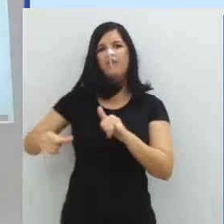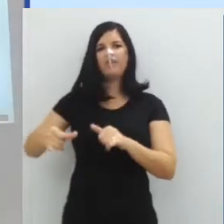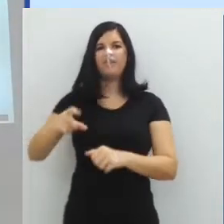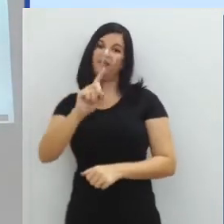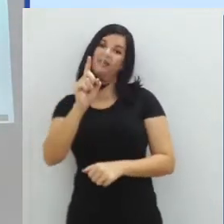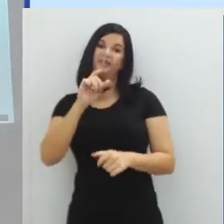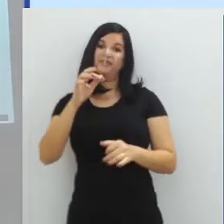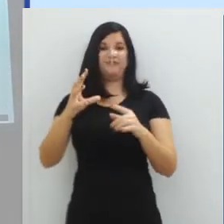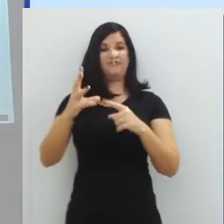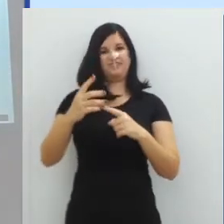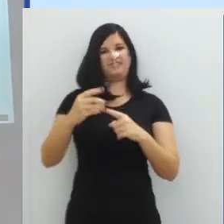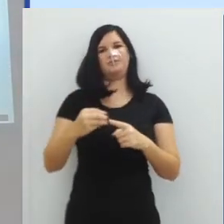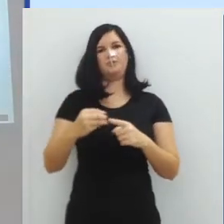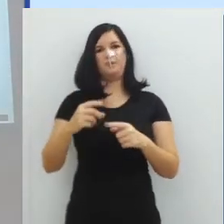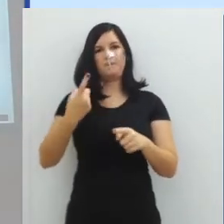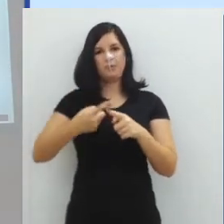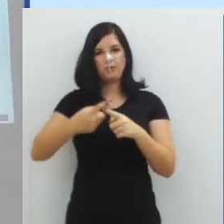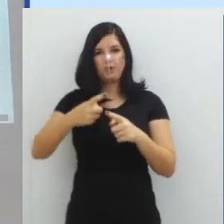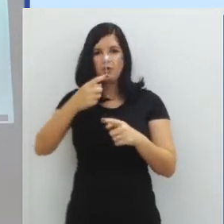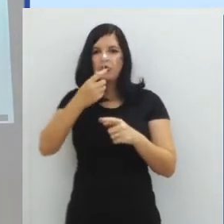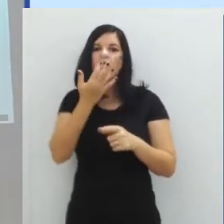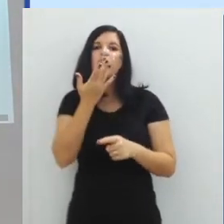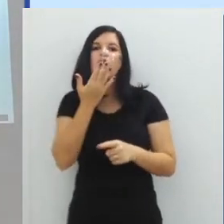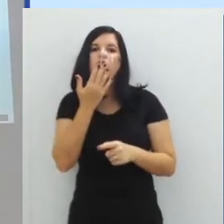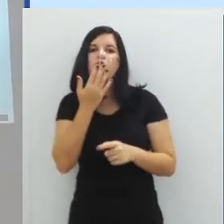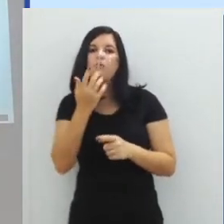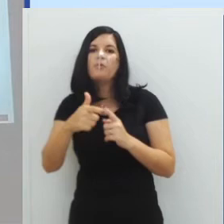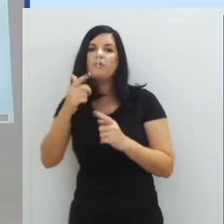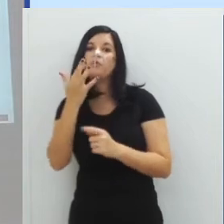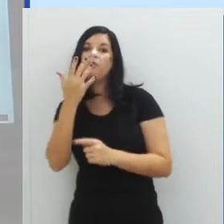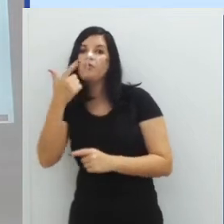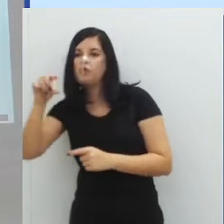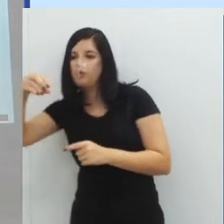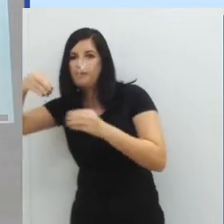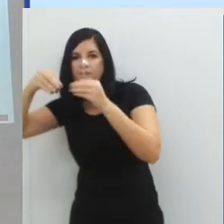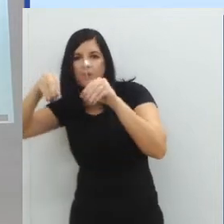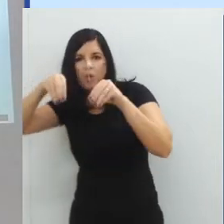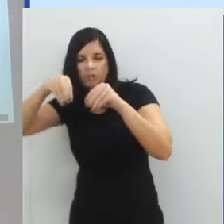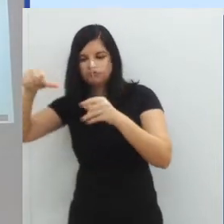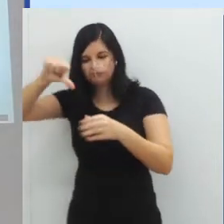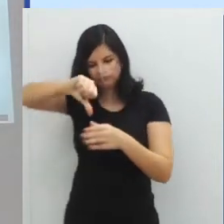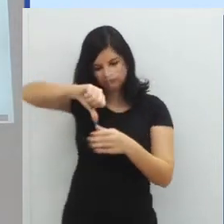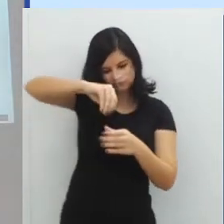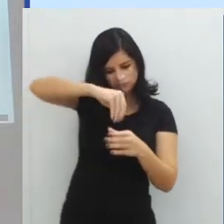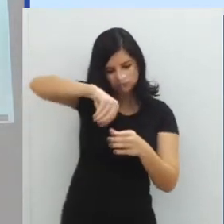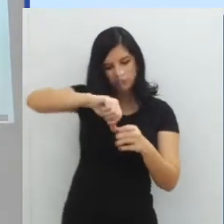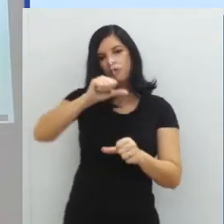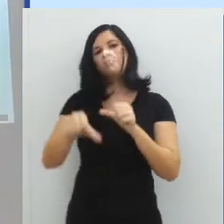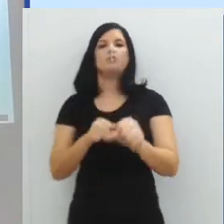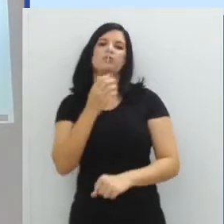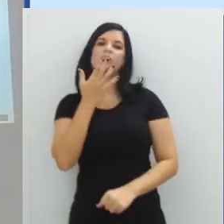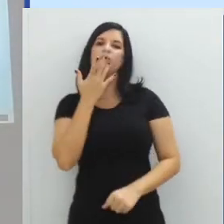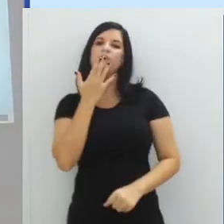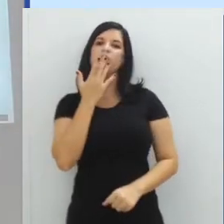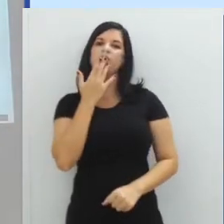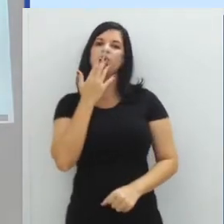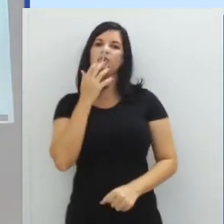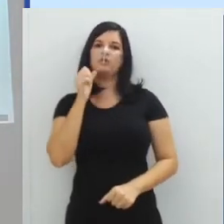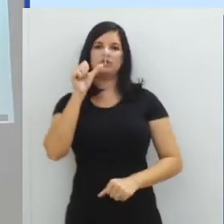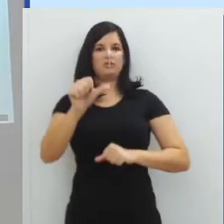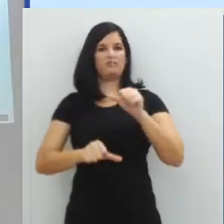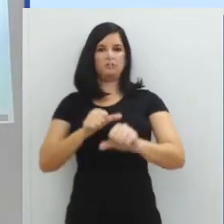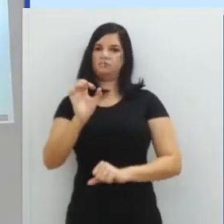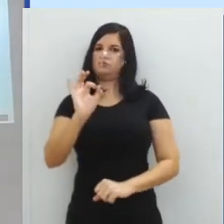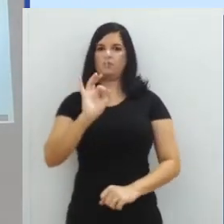vem proveniente de um corante, e o corante ele só muda a coloração, não tem uma transformação,